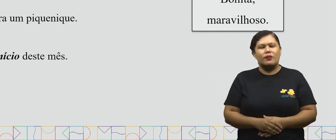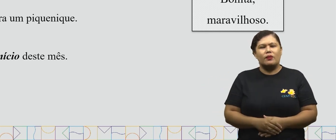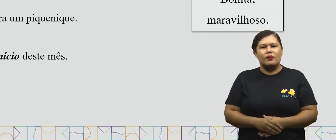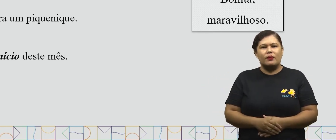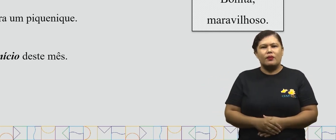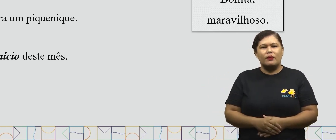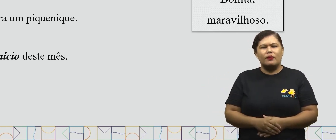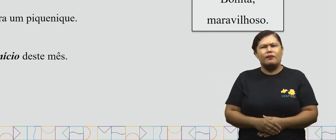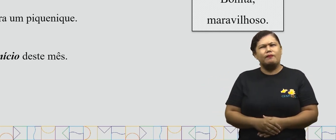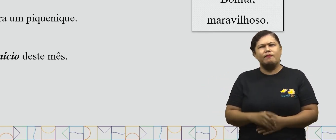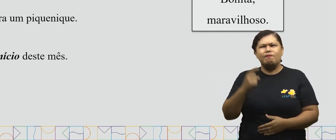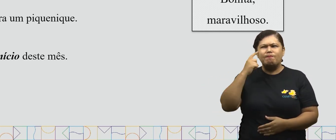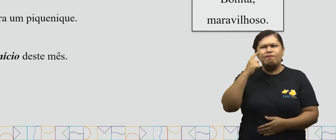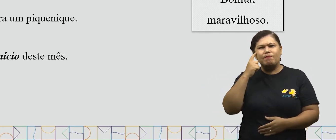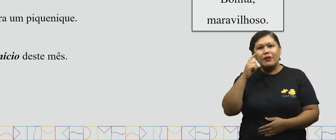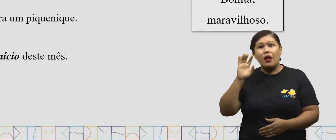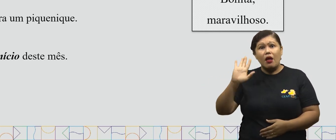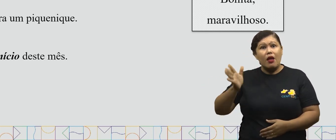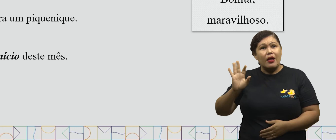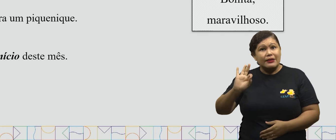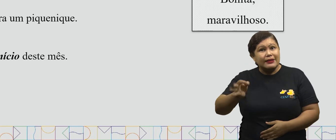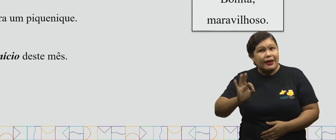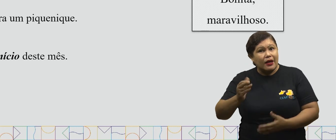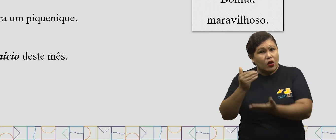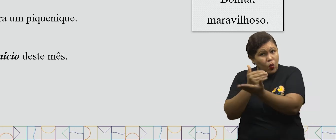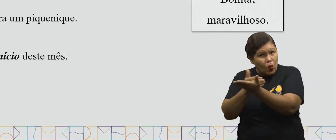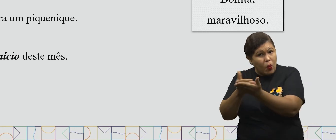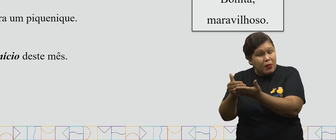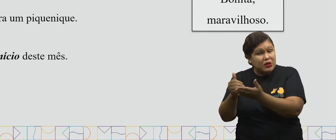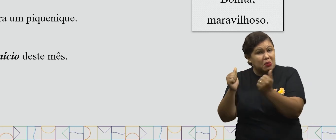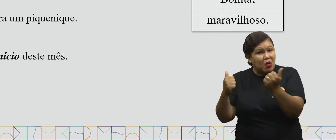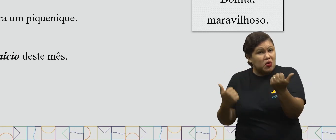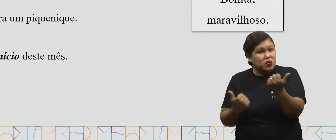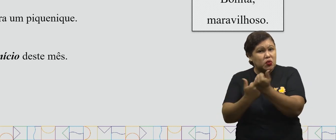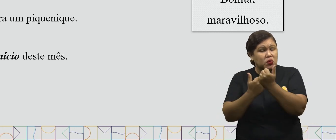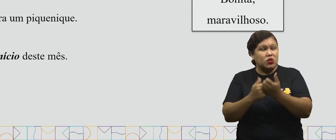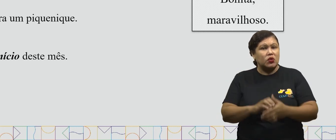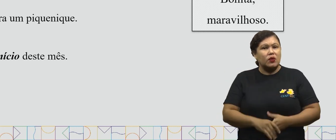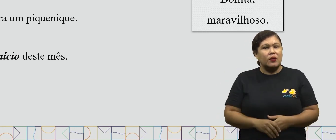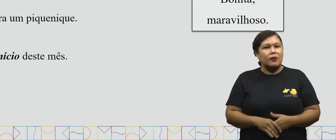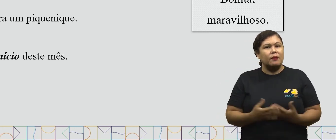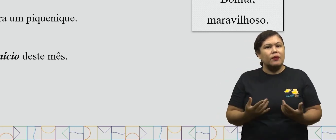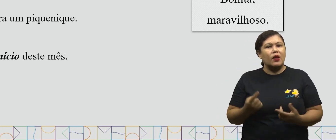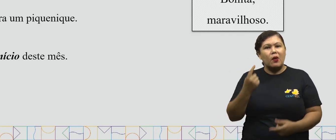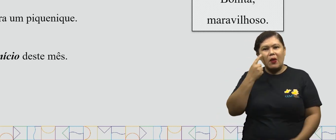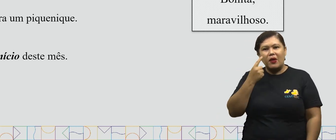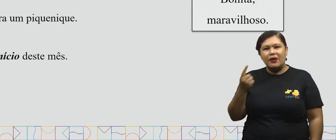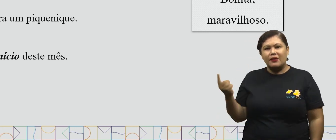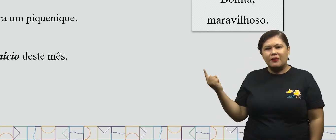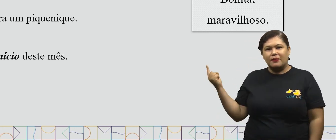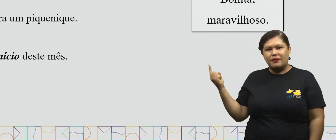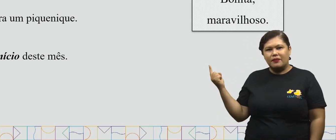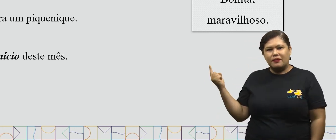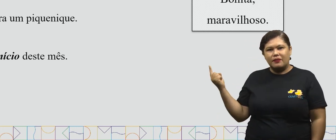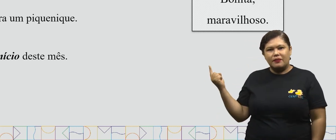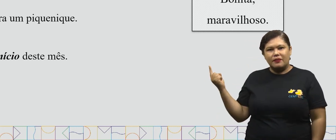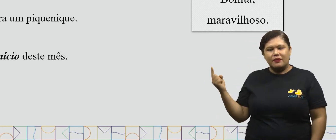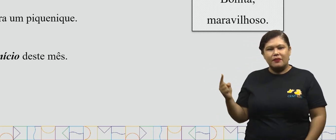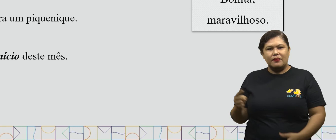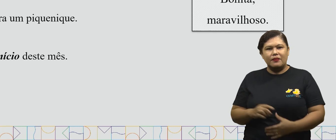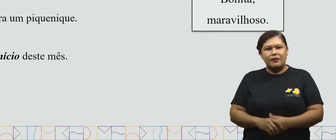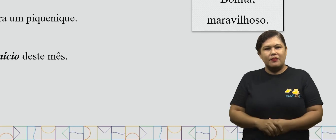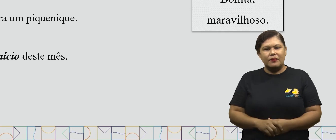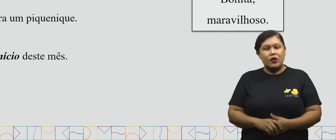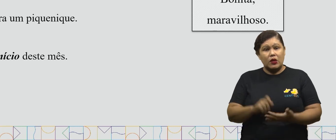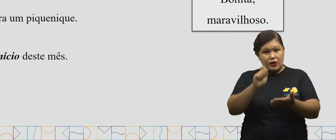início. Início pode ser substituída por qual palavra do quadro? Isso mesmo, começo.